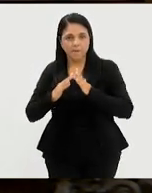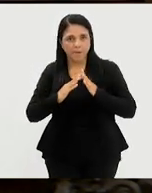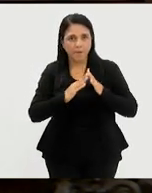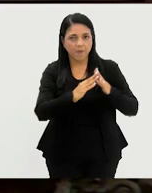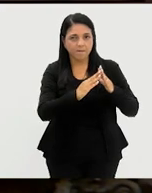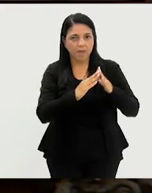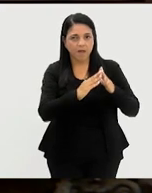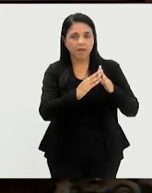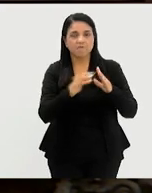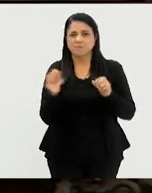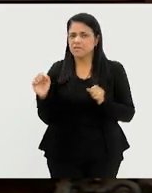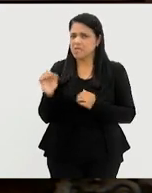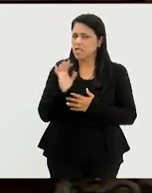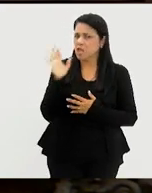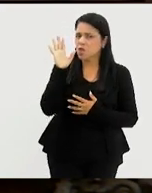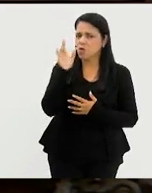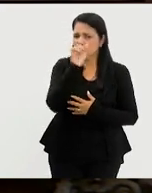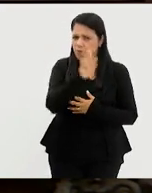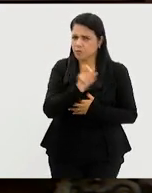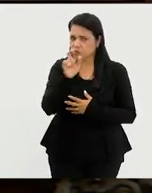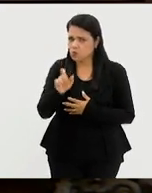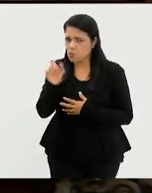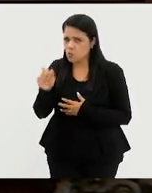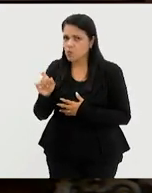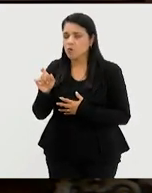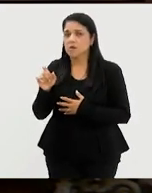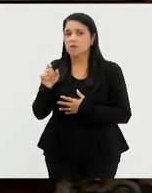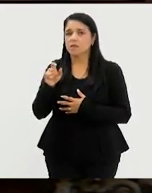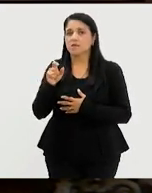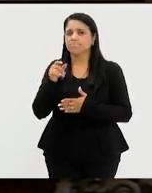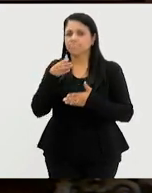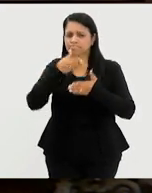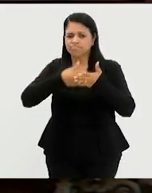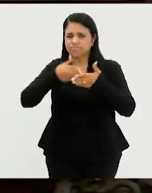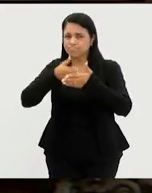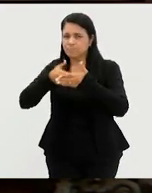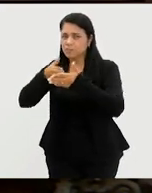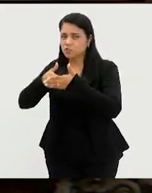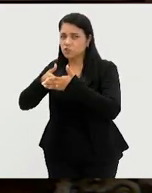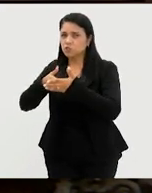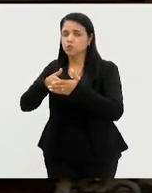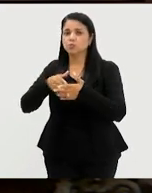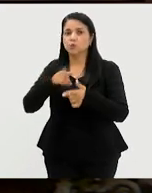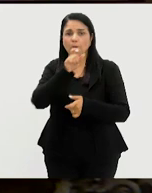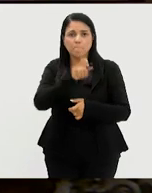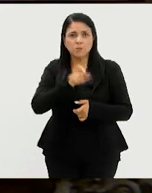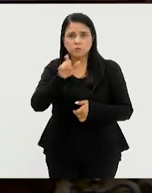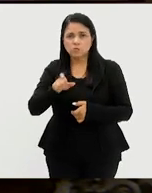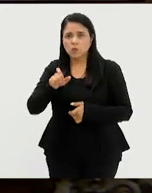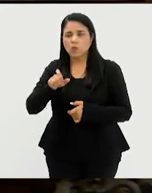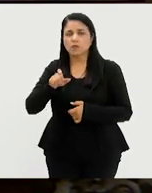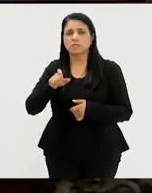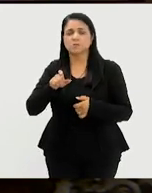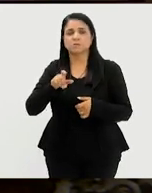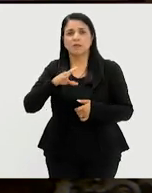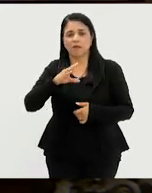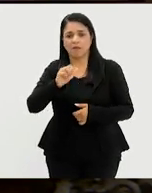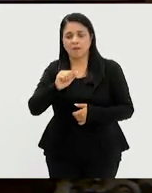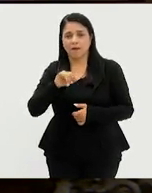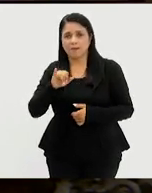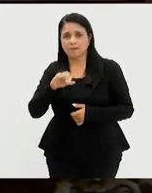super ricos que impediu que centenas de Caiçaras continuassem acessando o seu